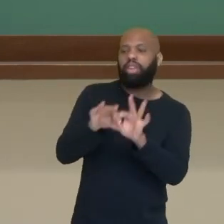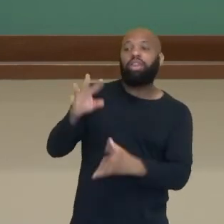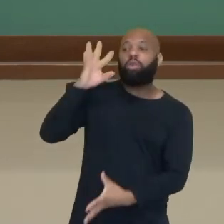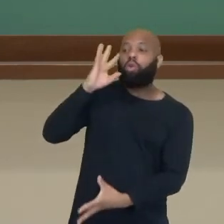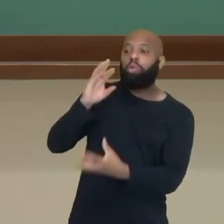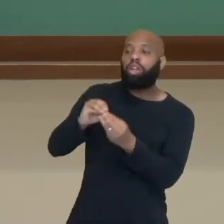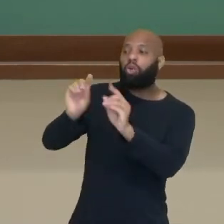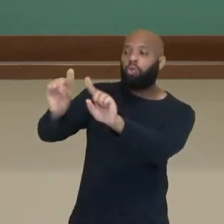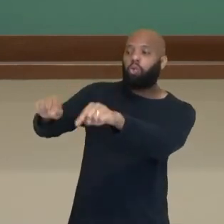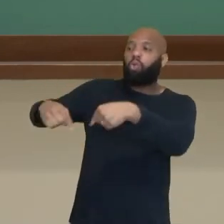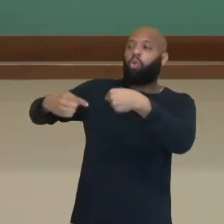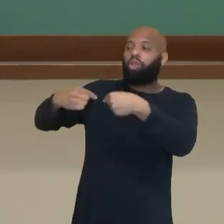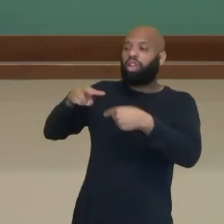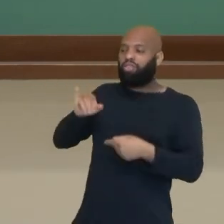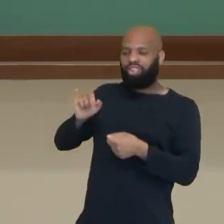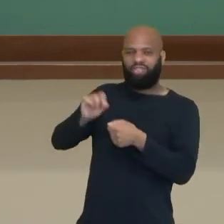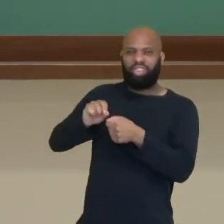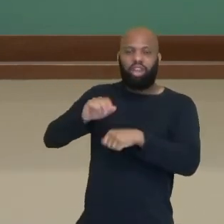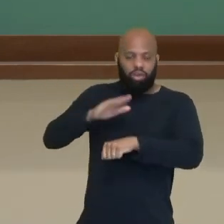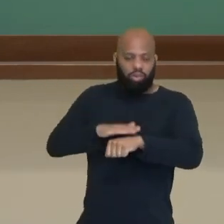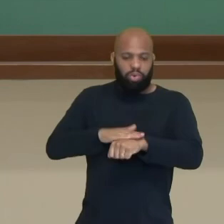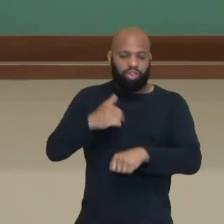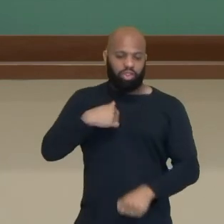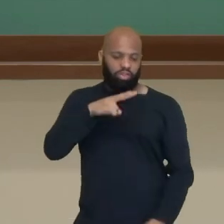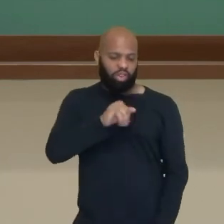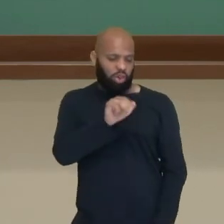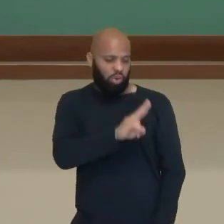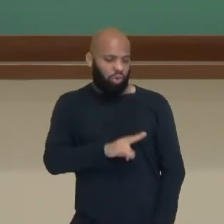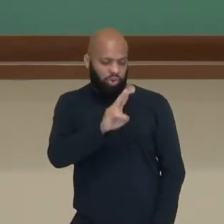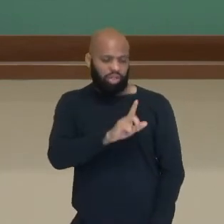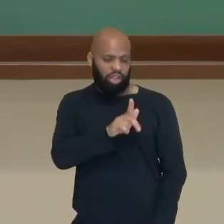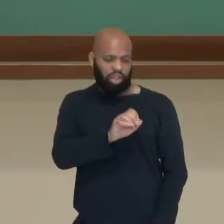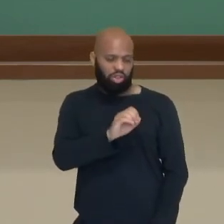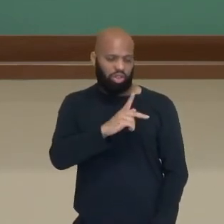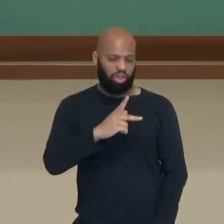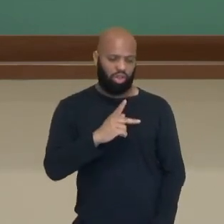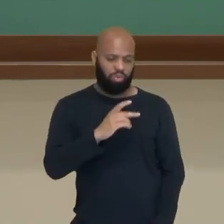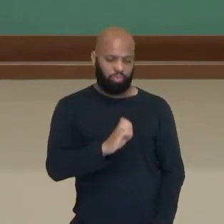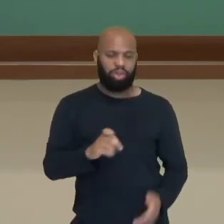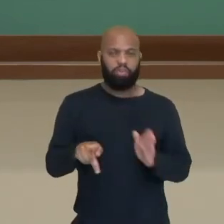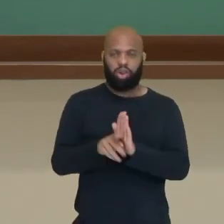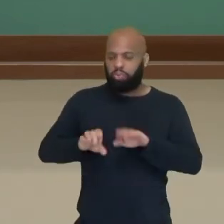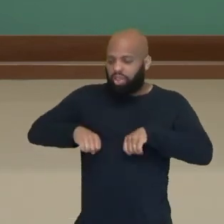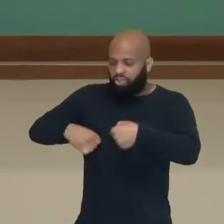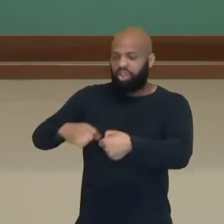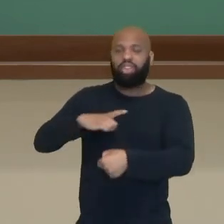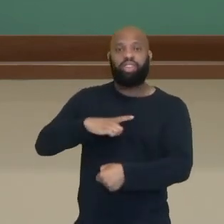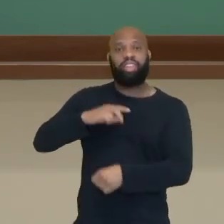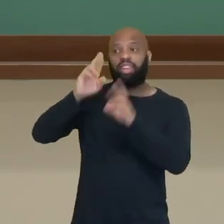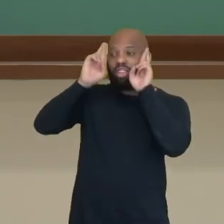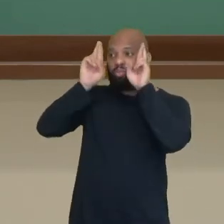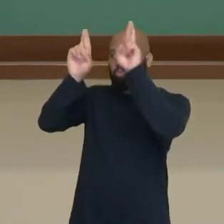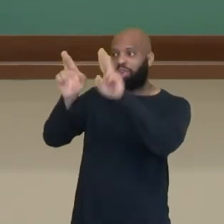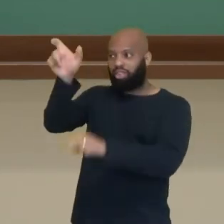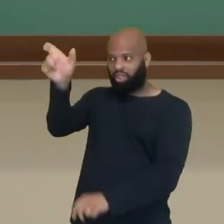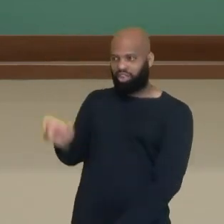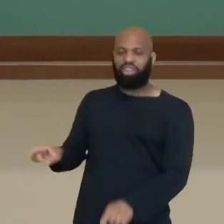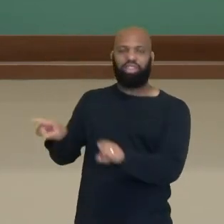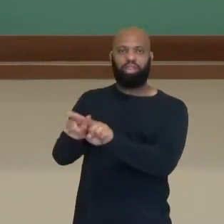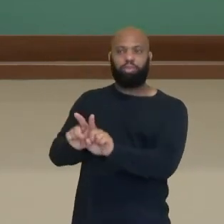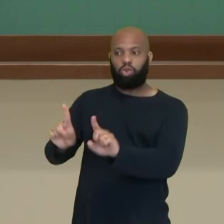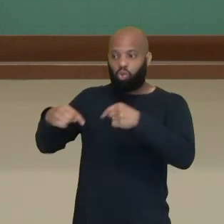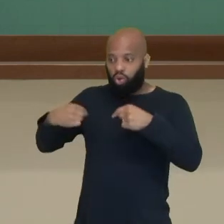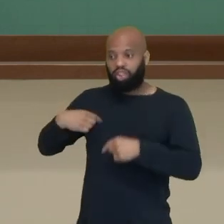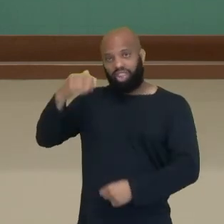fazer, entender que na hora de eu aplicar o golpe de defesa, eu preciso respeitar também esse meu adversário, esse meu